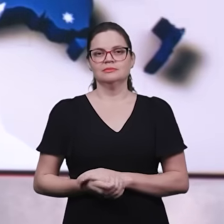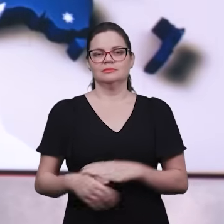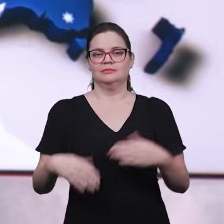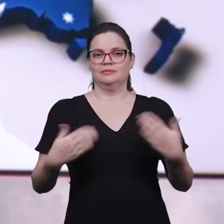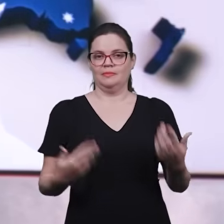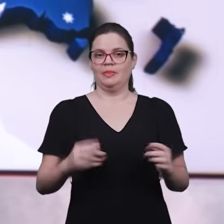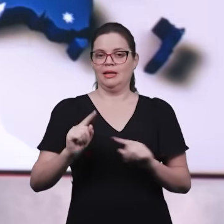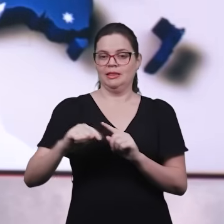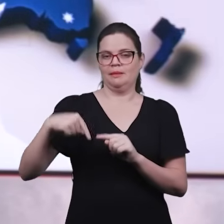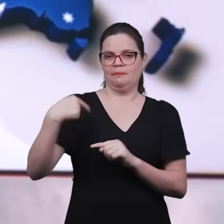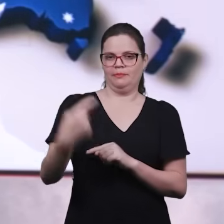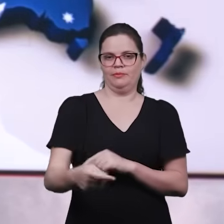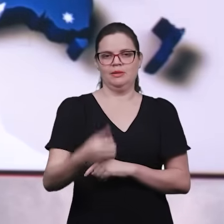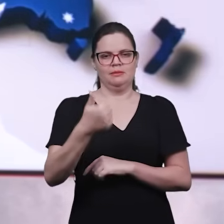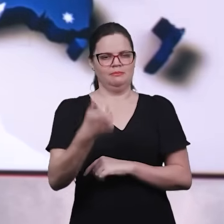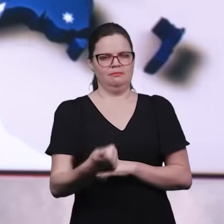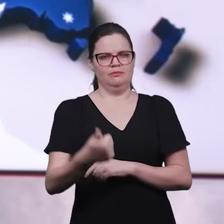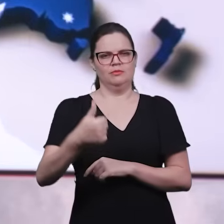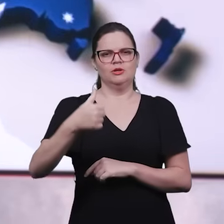Em